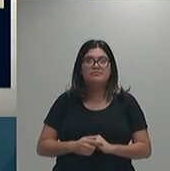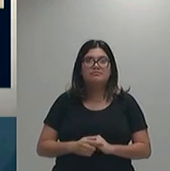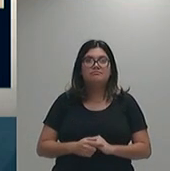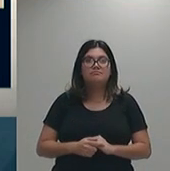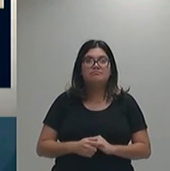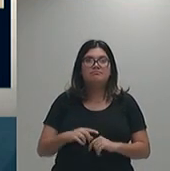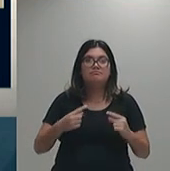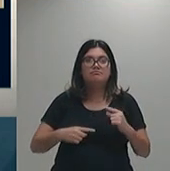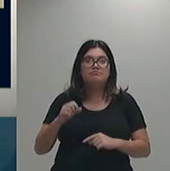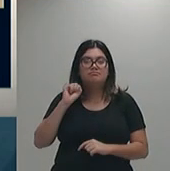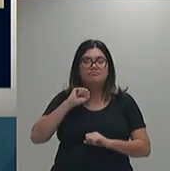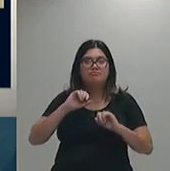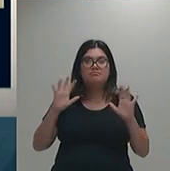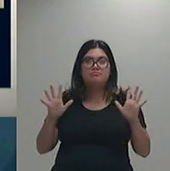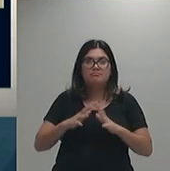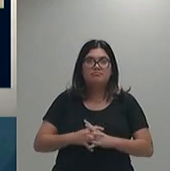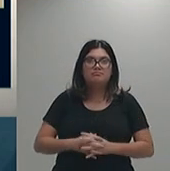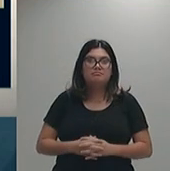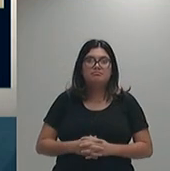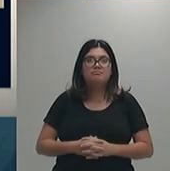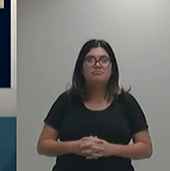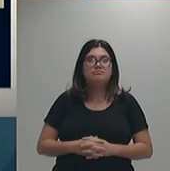me sinto bem